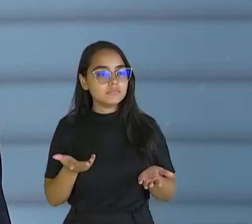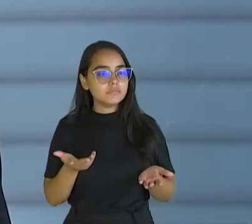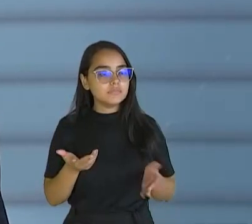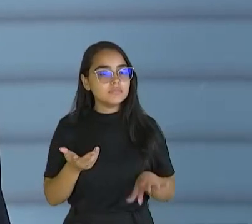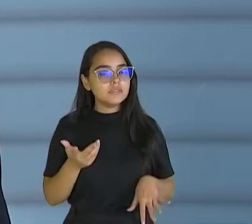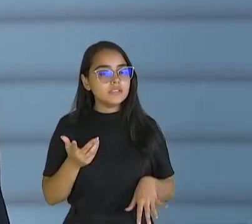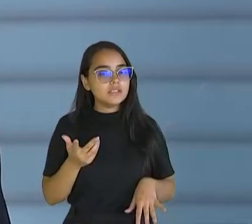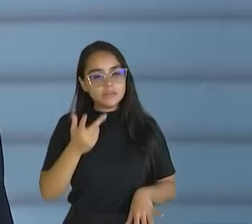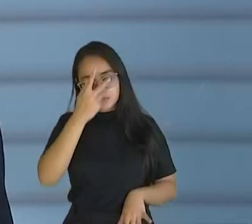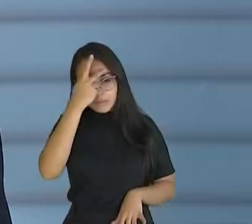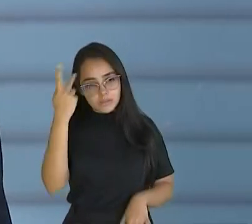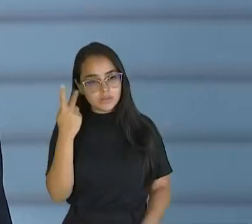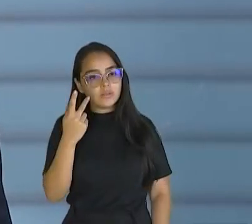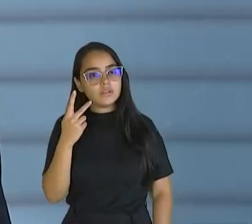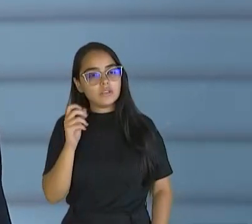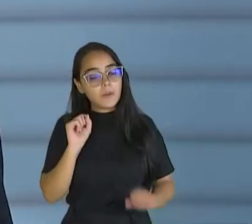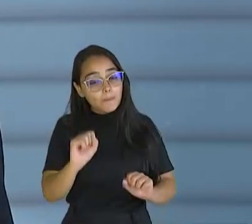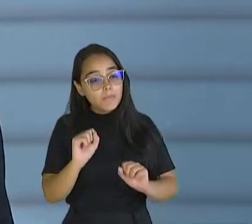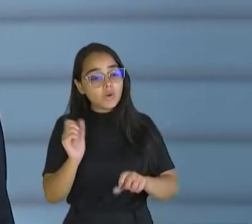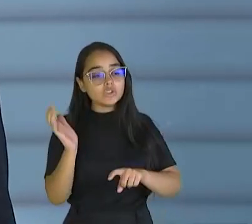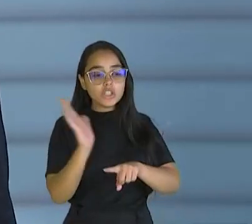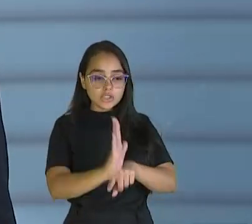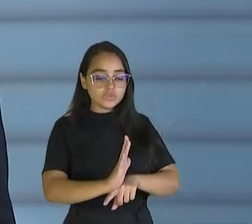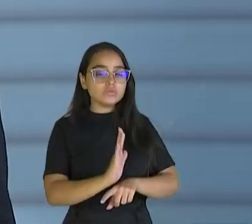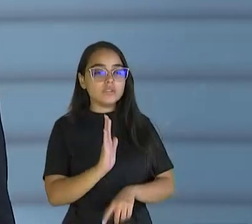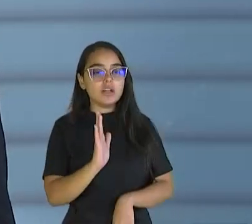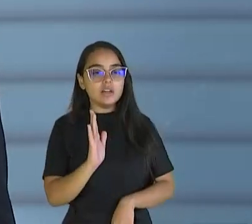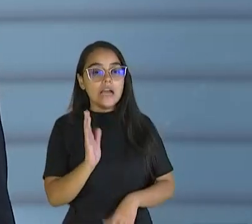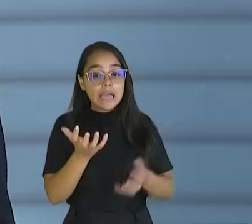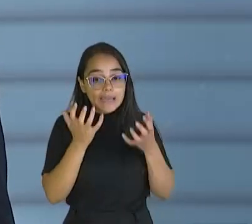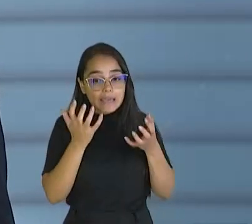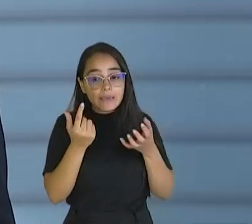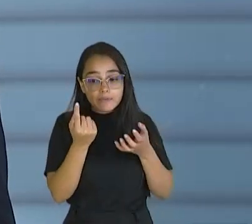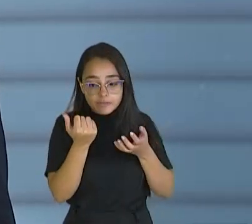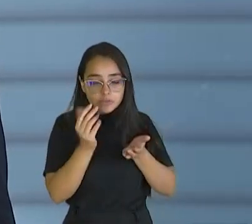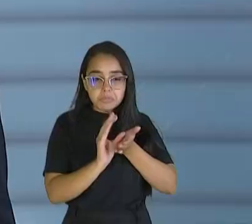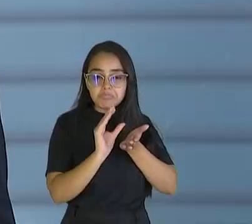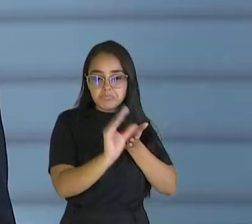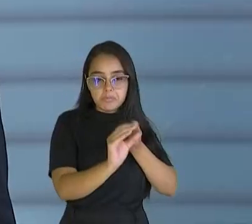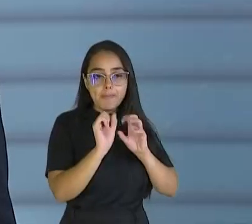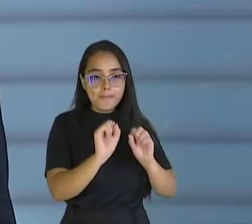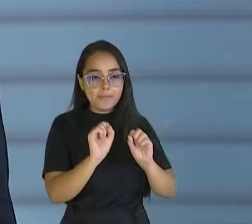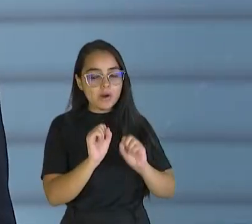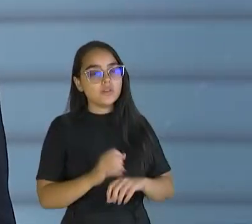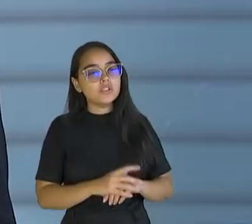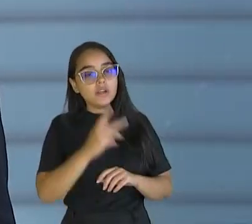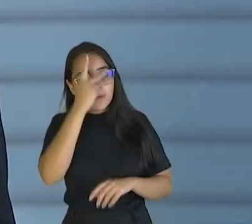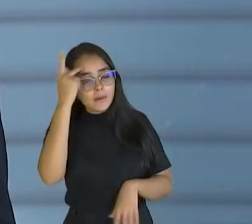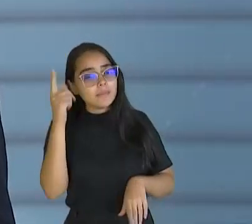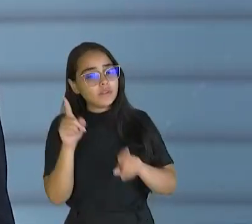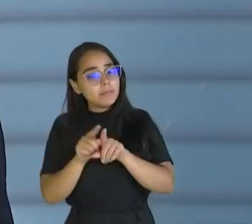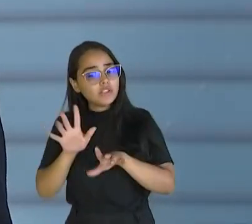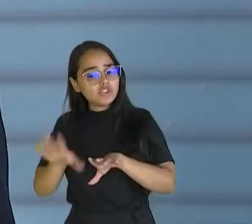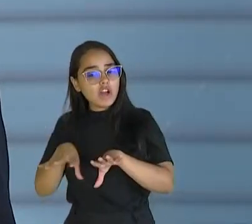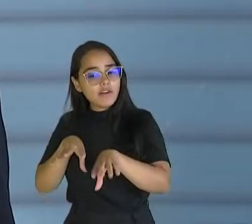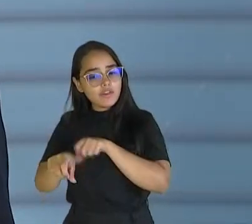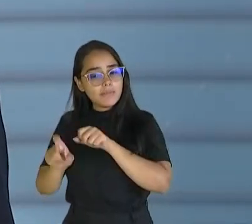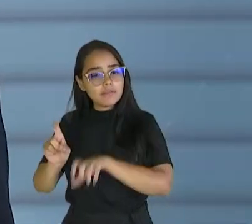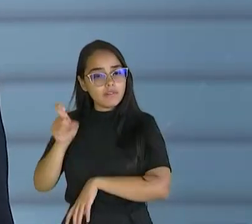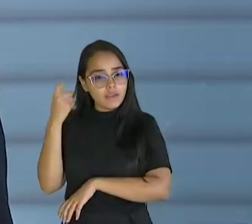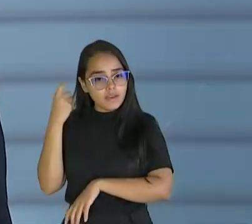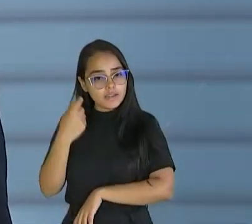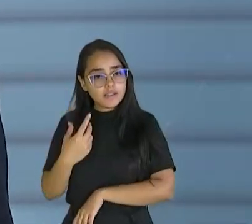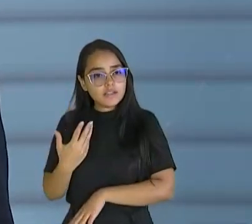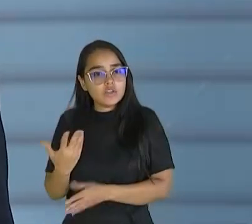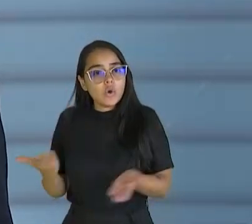pessoas físicas, privadas, né? Físicas, podem, quiser ajudar a Casa do Estudante, é importante. Pessoas que passaram por lá, que se formaram, que hoje estão bem de